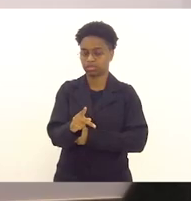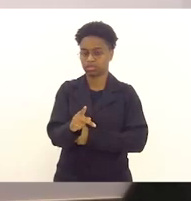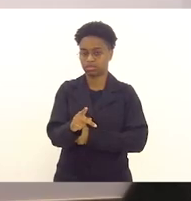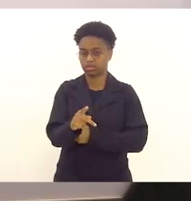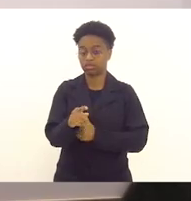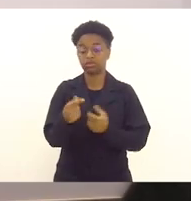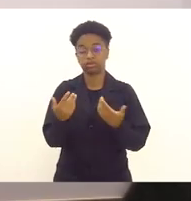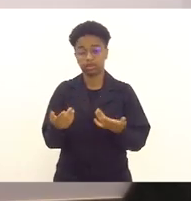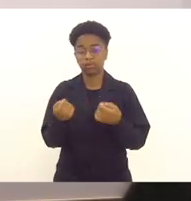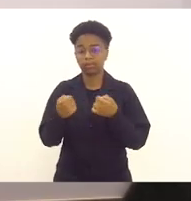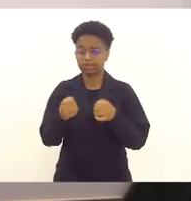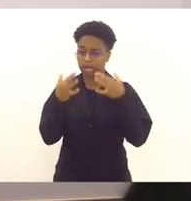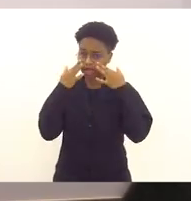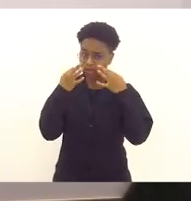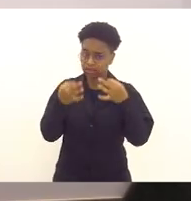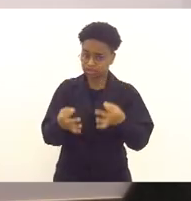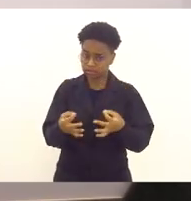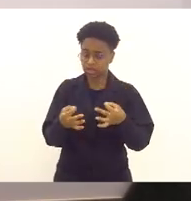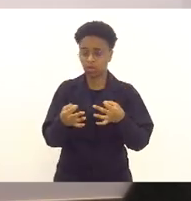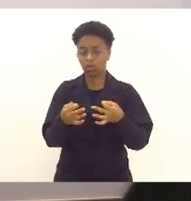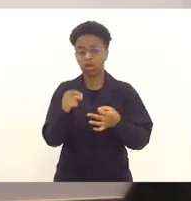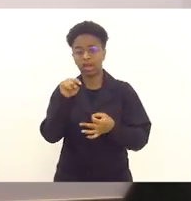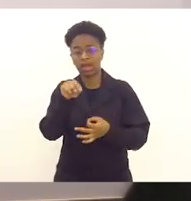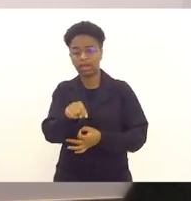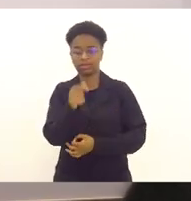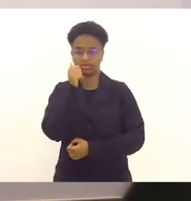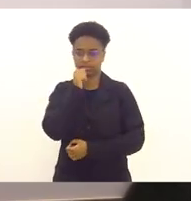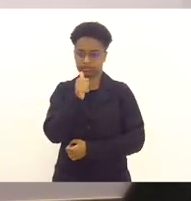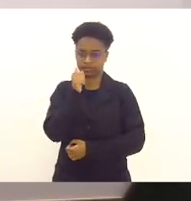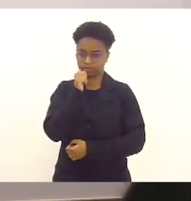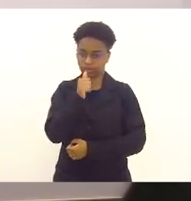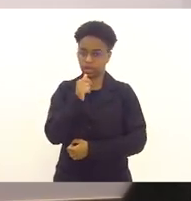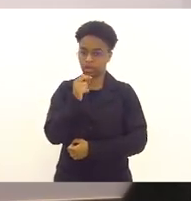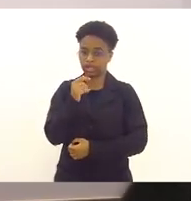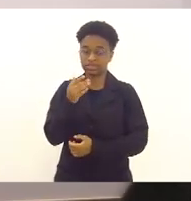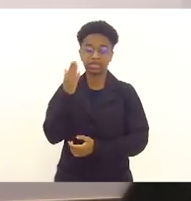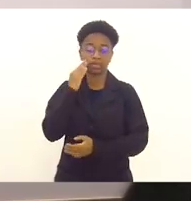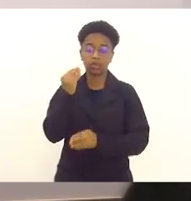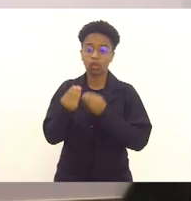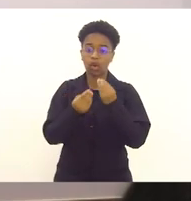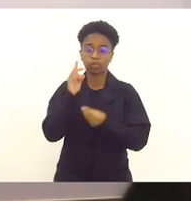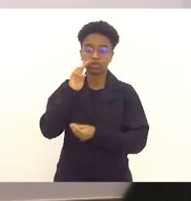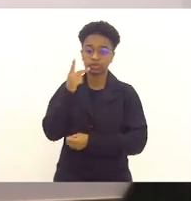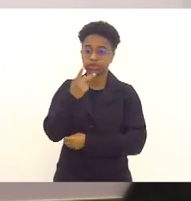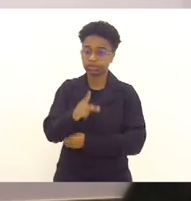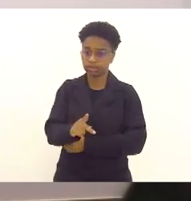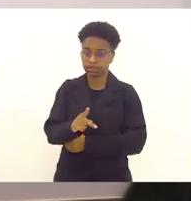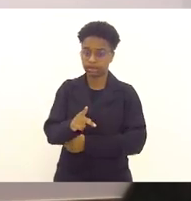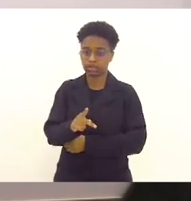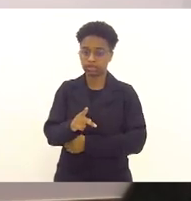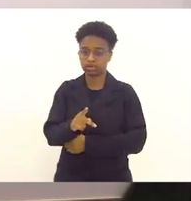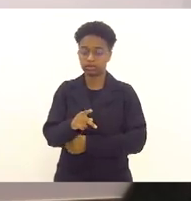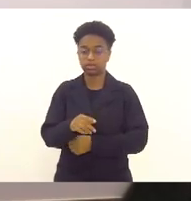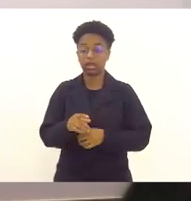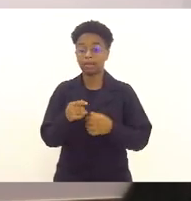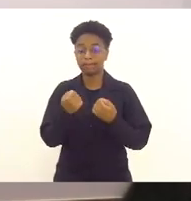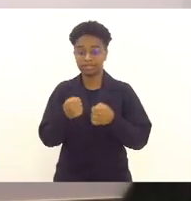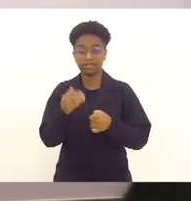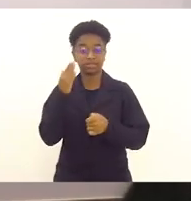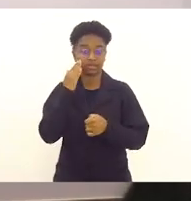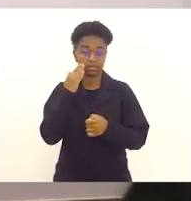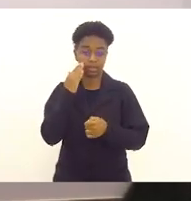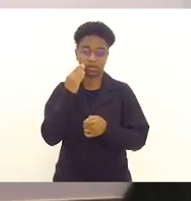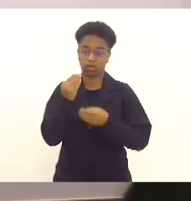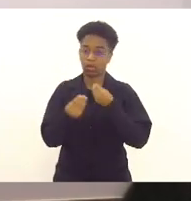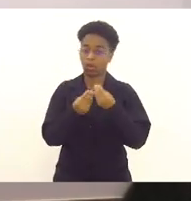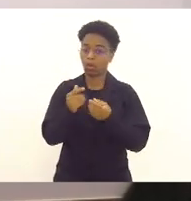oitiva escuta acolhimento a essa mulher a história dela é cumprida não é cumprida mas é a história